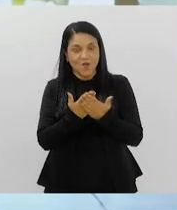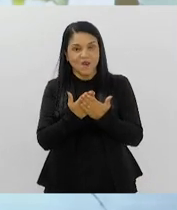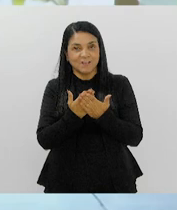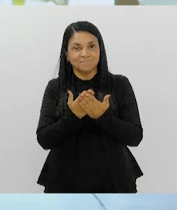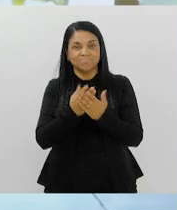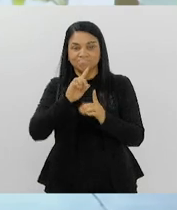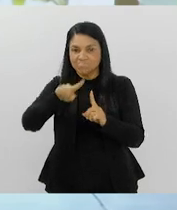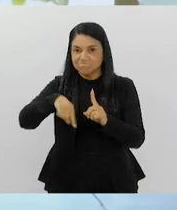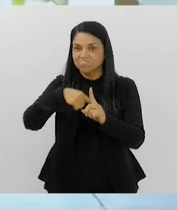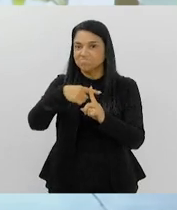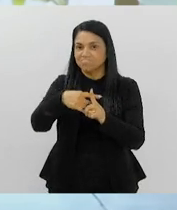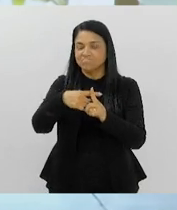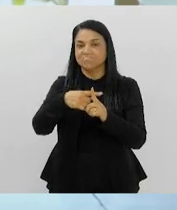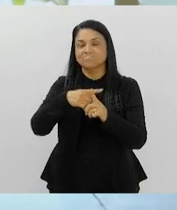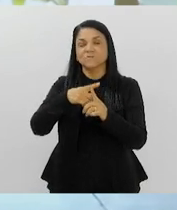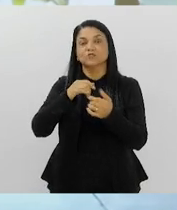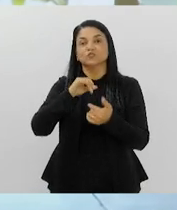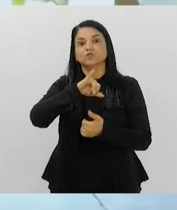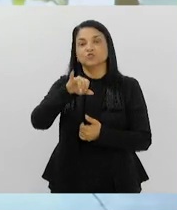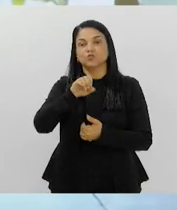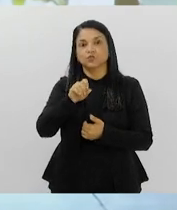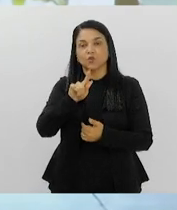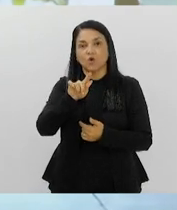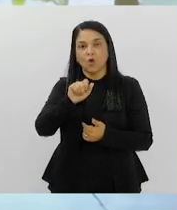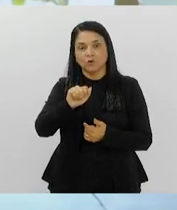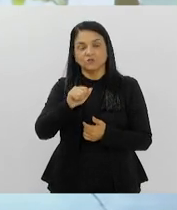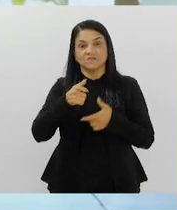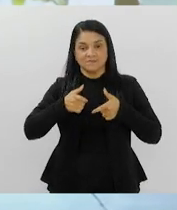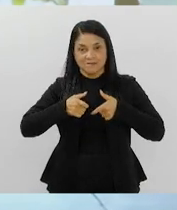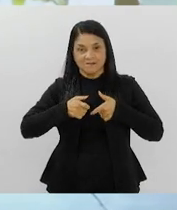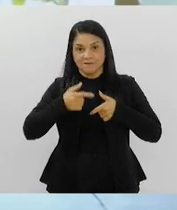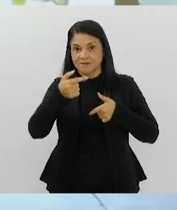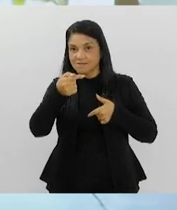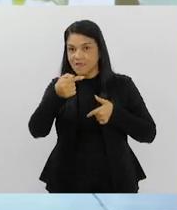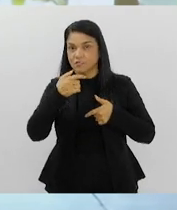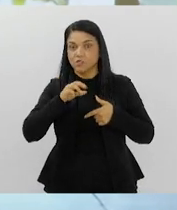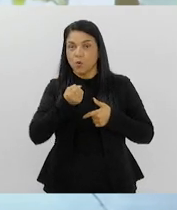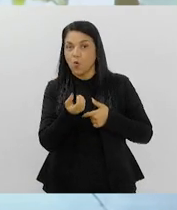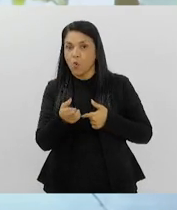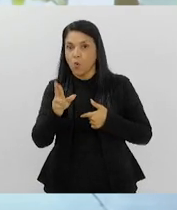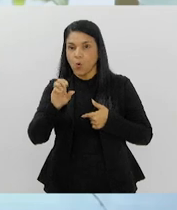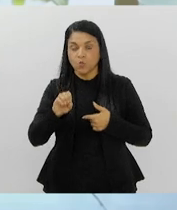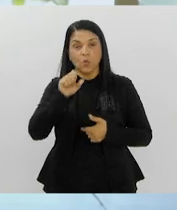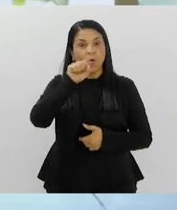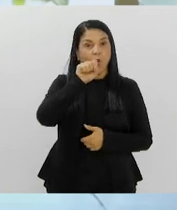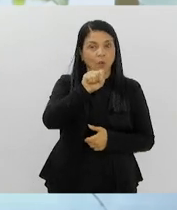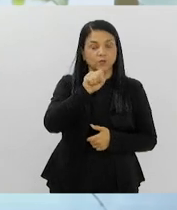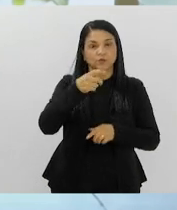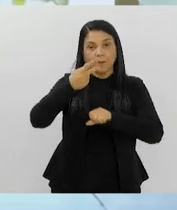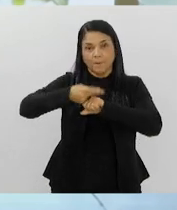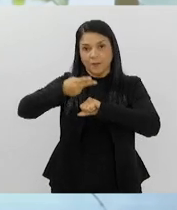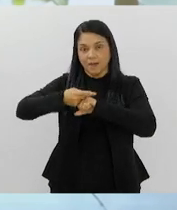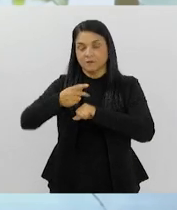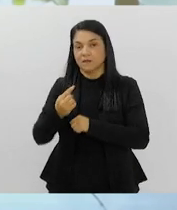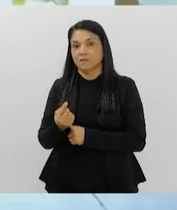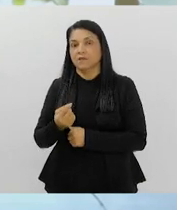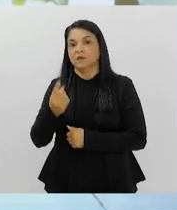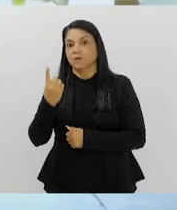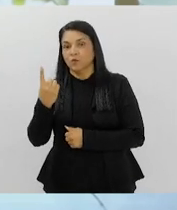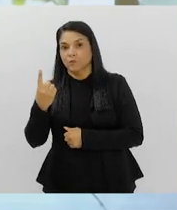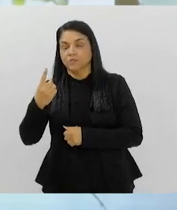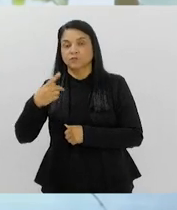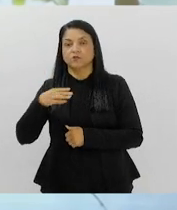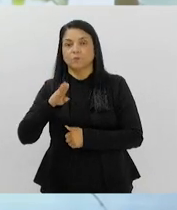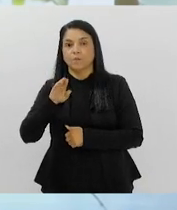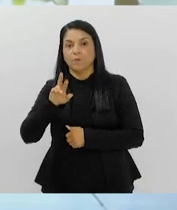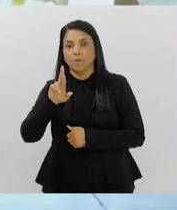Jogos Estaduais Escolares. 7 medalhas de ouro, 8 de prata e 1 medalha de bronze. É onde um aluno ali, que está